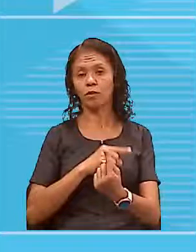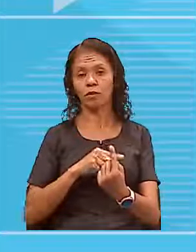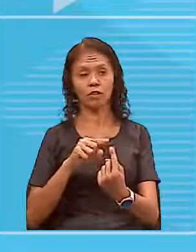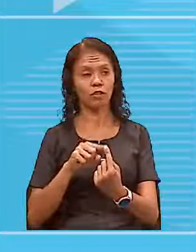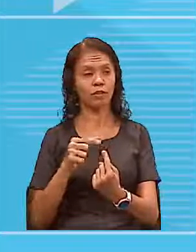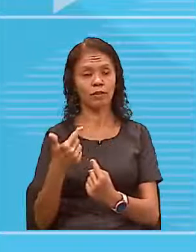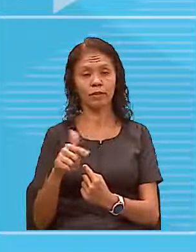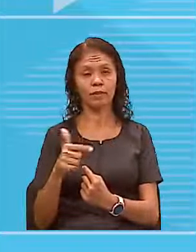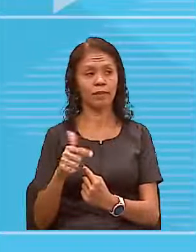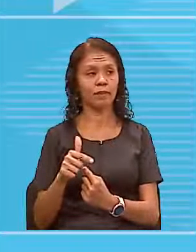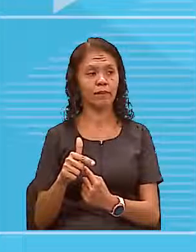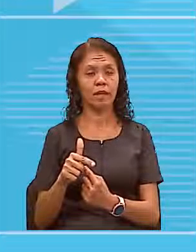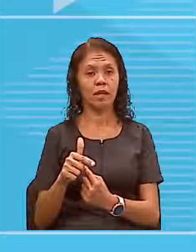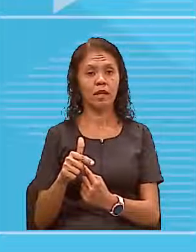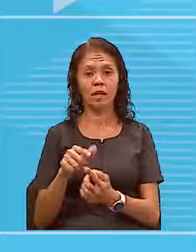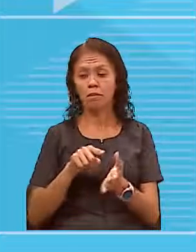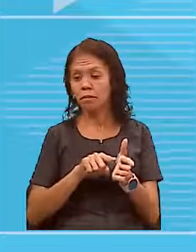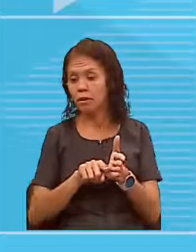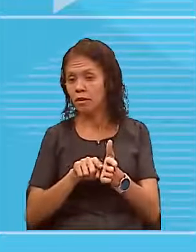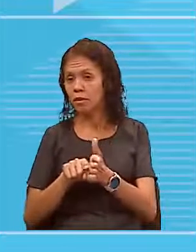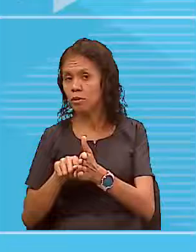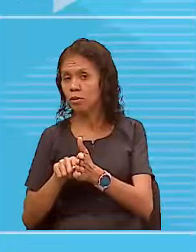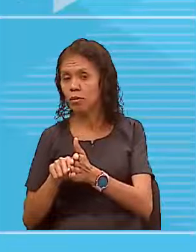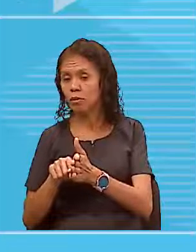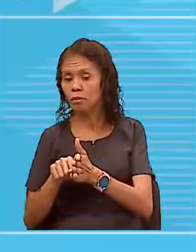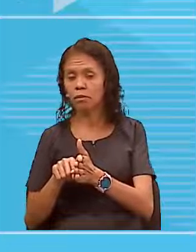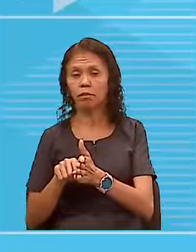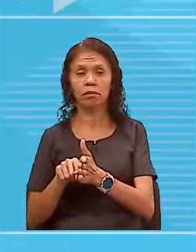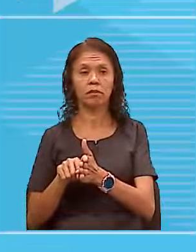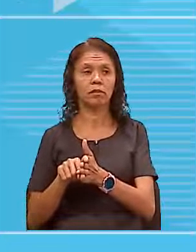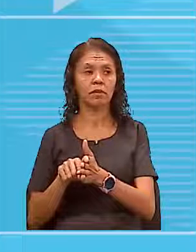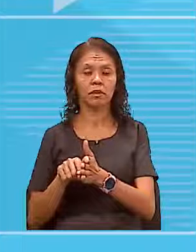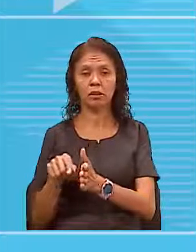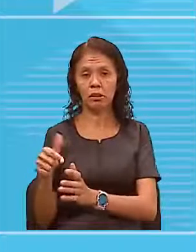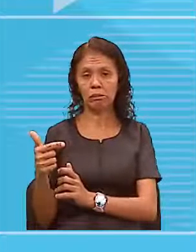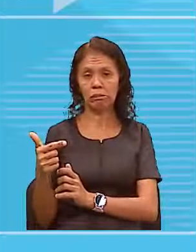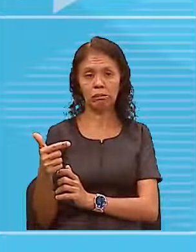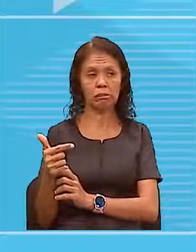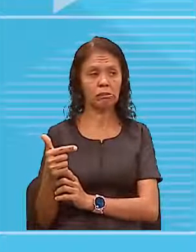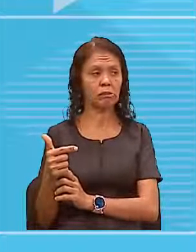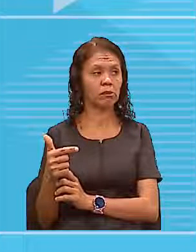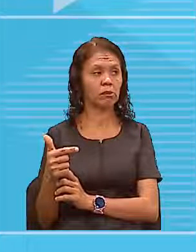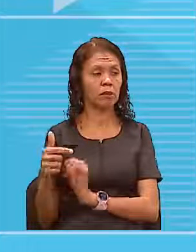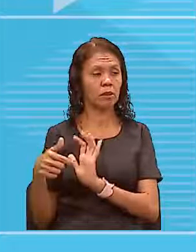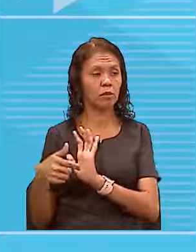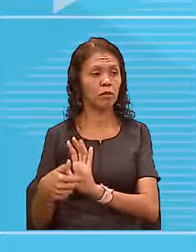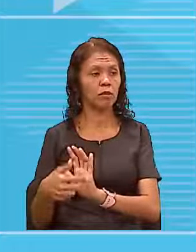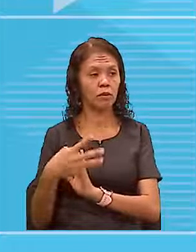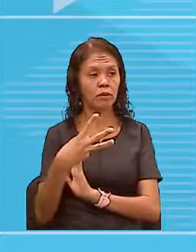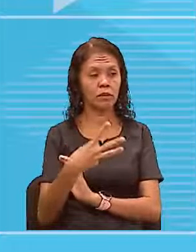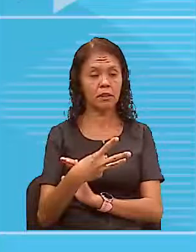Eu fiz um levantamento de dados, onde foi mostrado que apenas